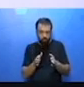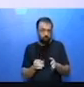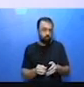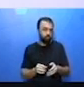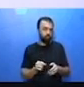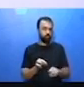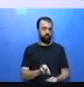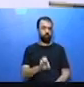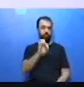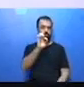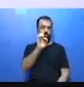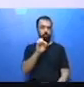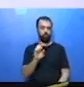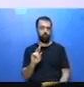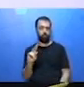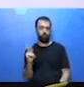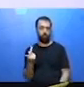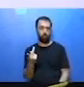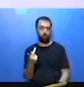na matemática, H.